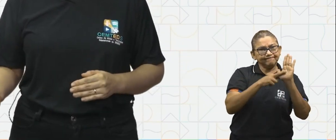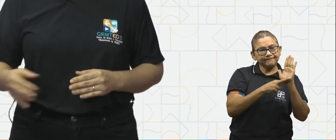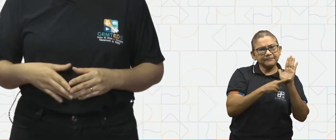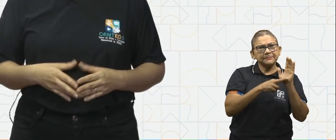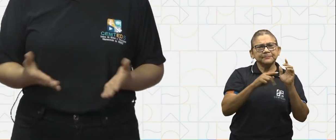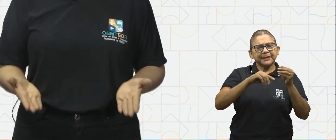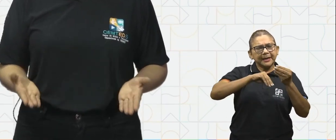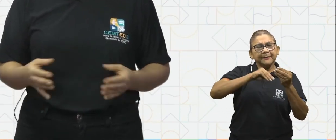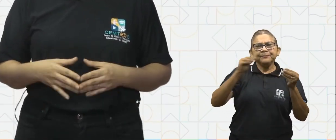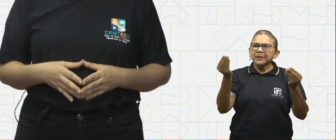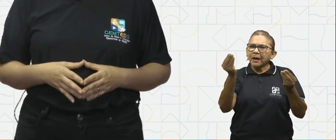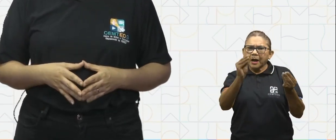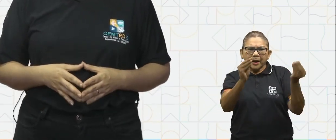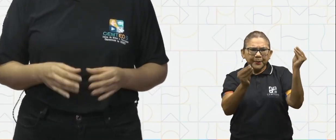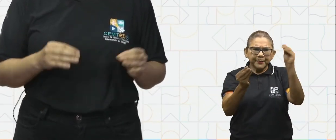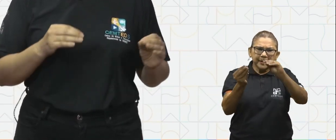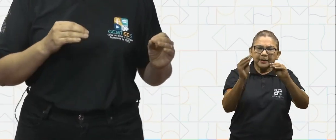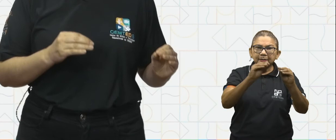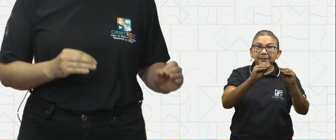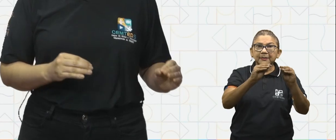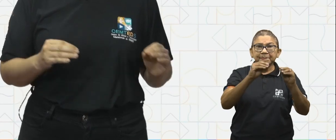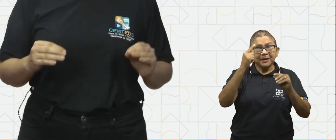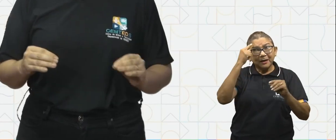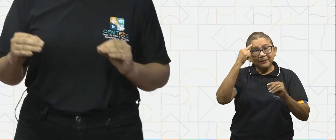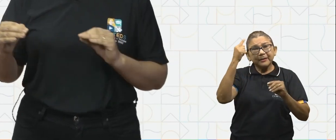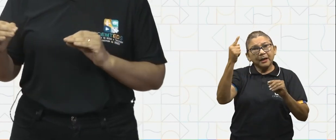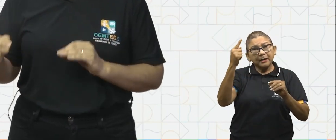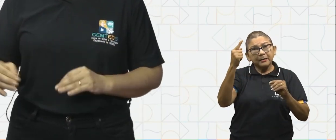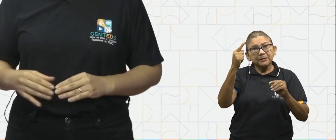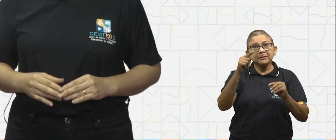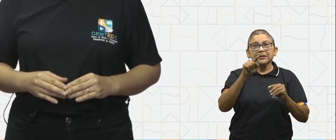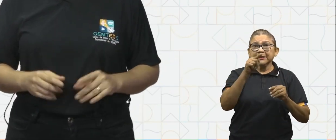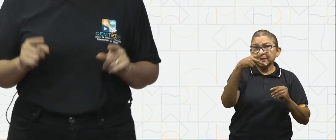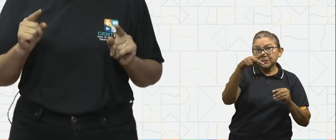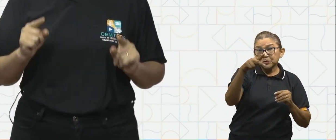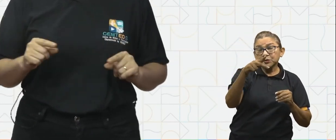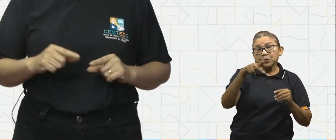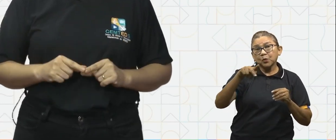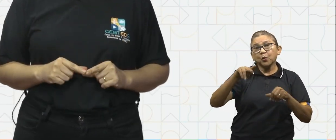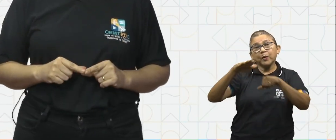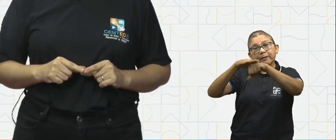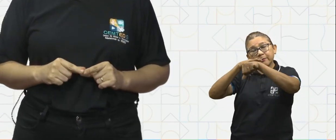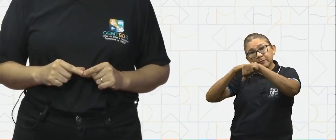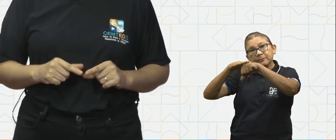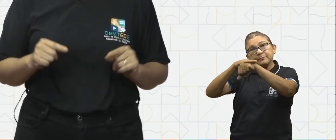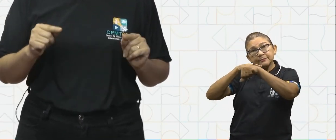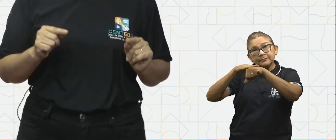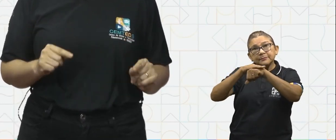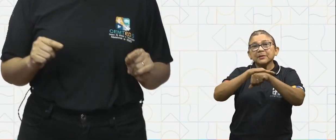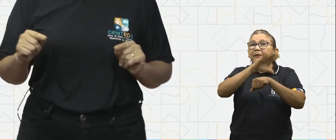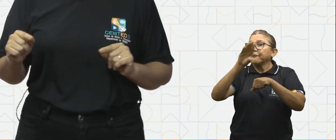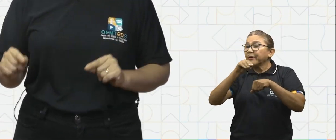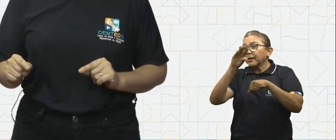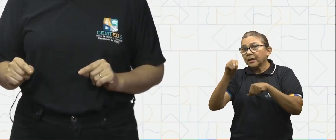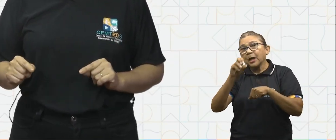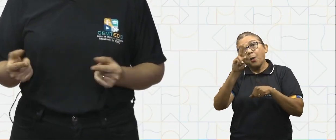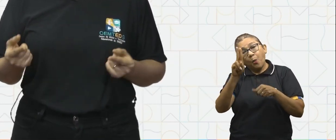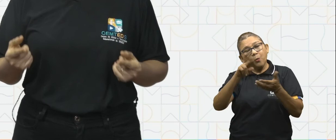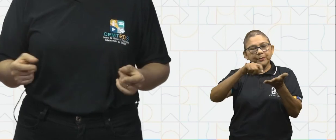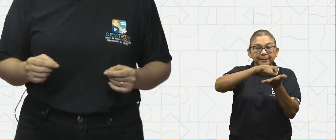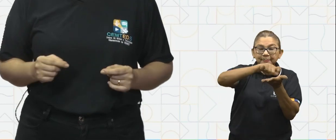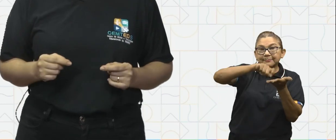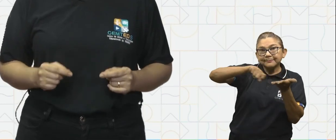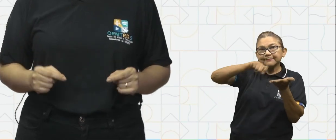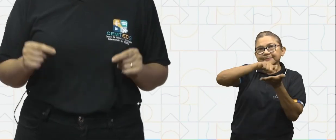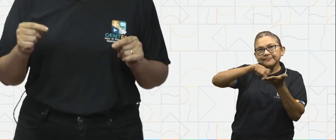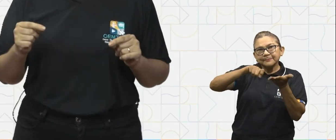as ideias que você tem a oferecer, seja através da sua fala ou da sua escrita. E um desses passos